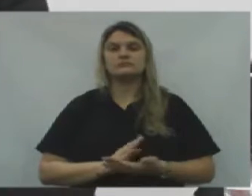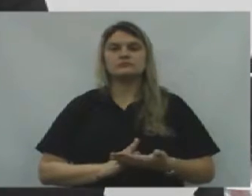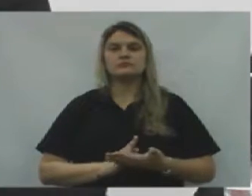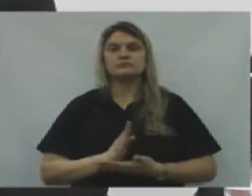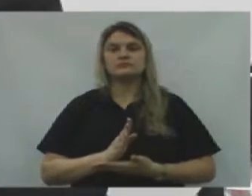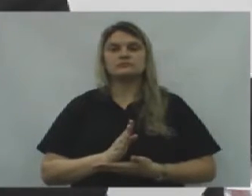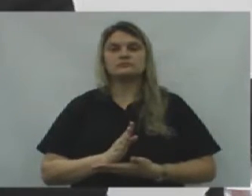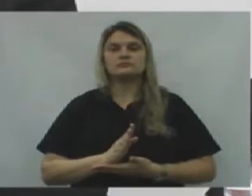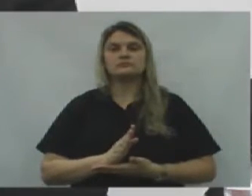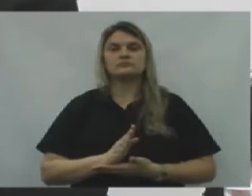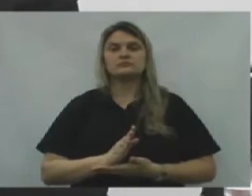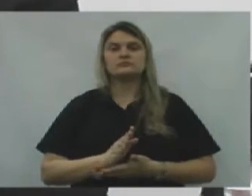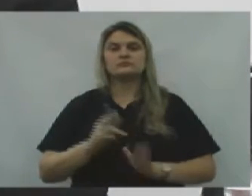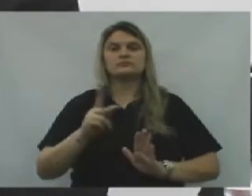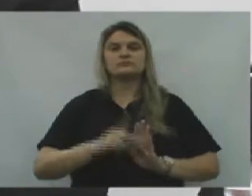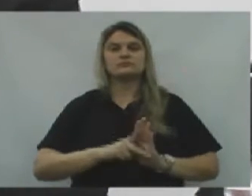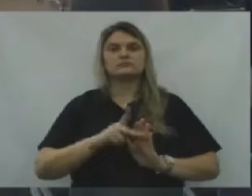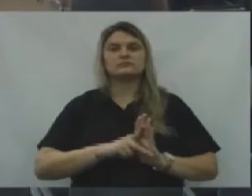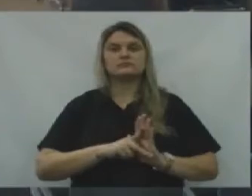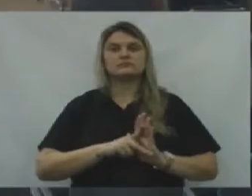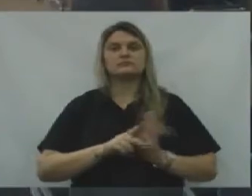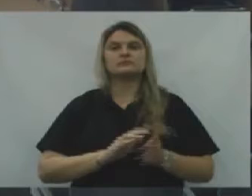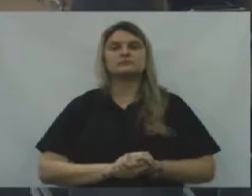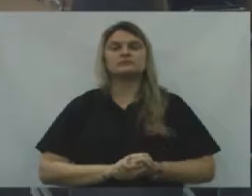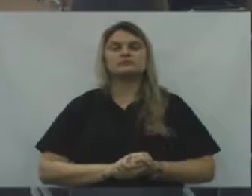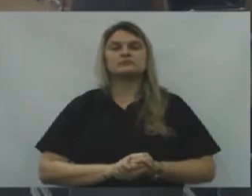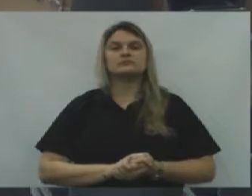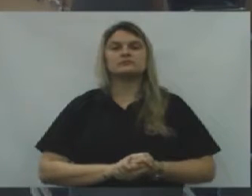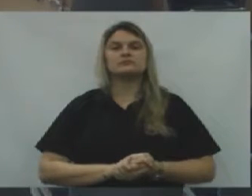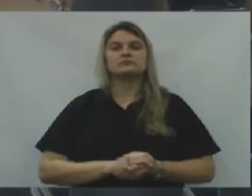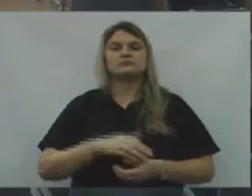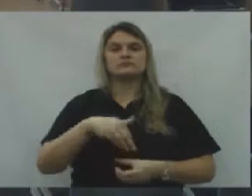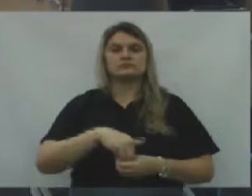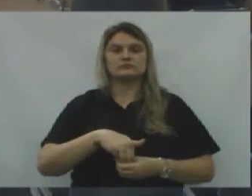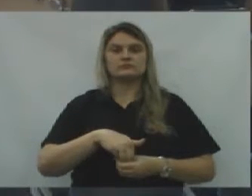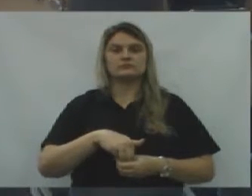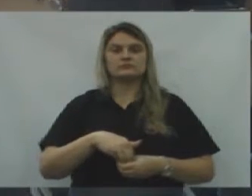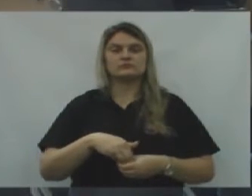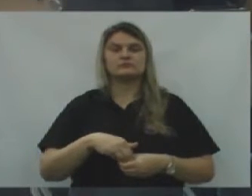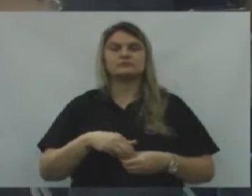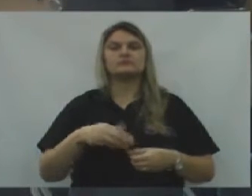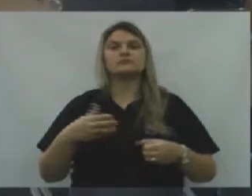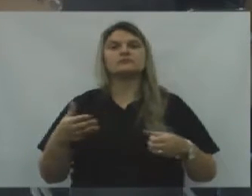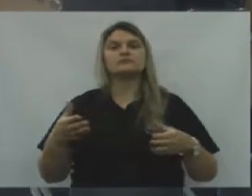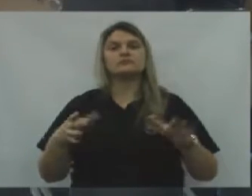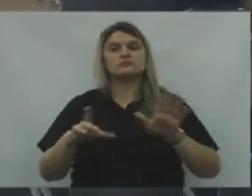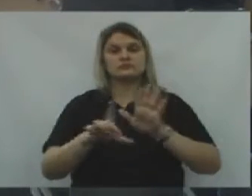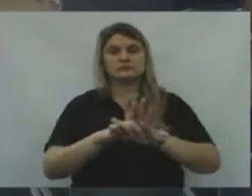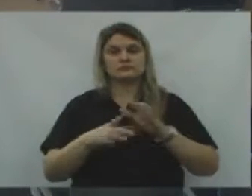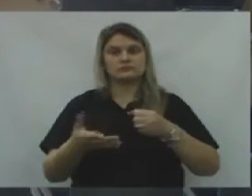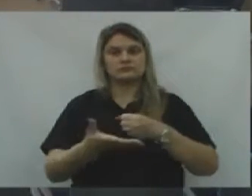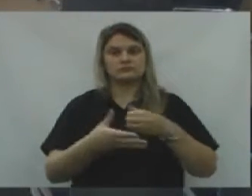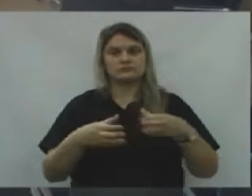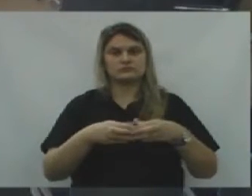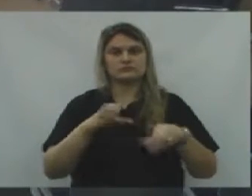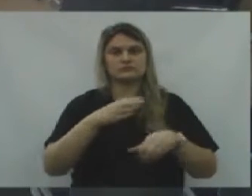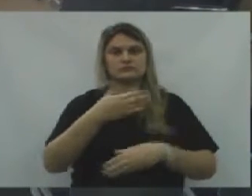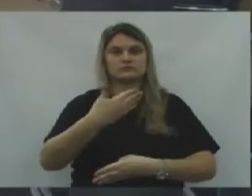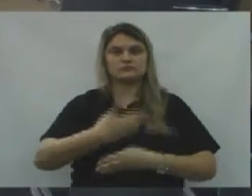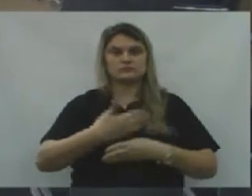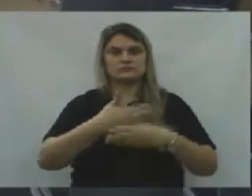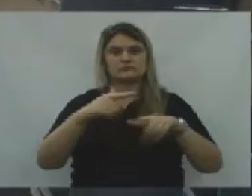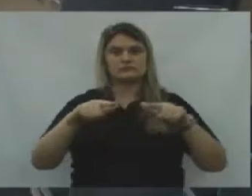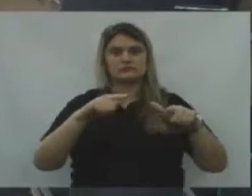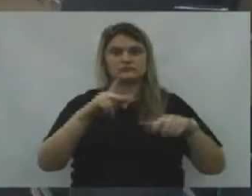Aprovado o parecer. Votação do parecer fundamentado da Comissão de Obras, Serviços